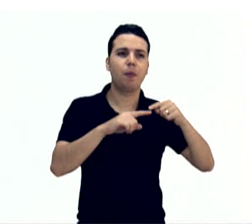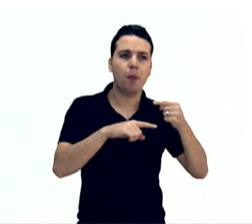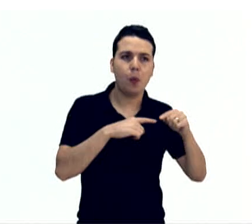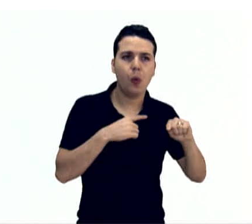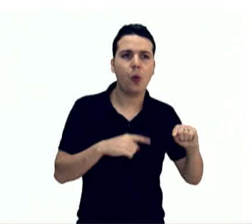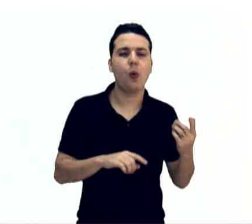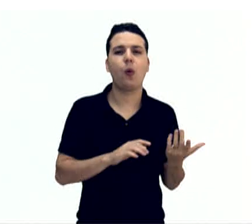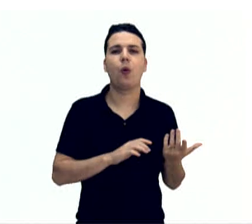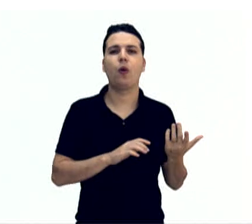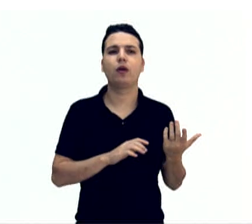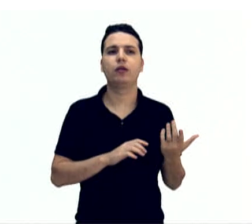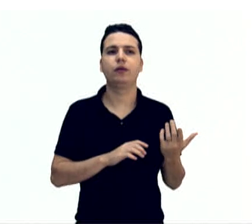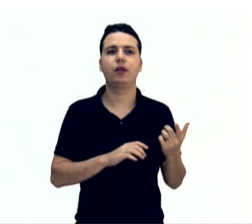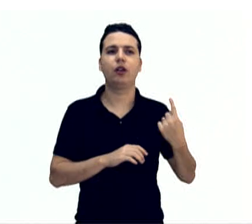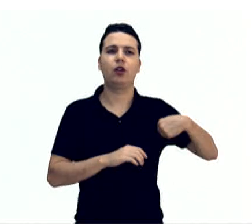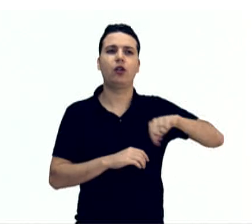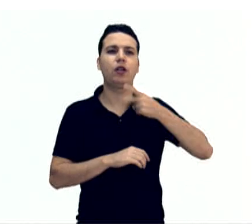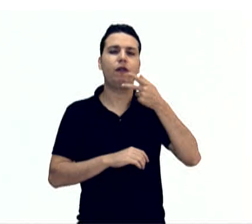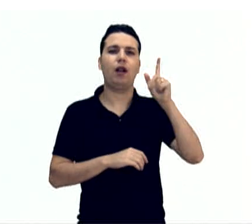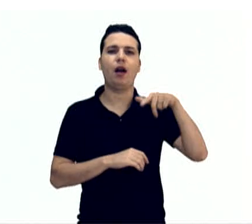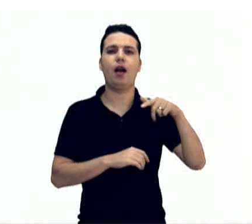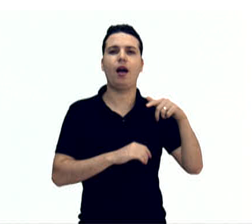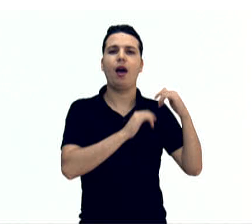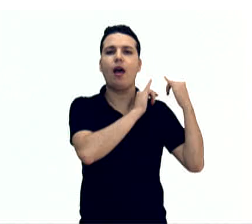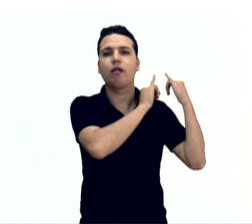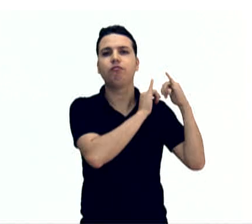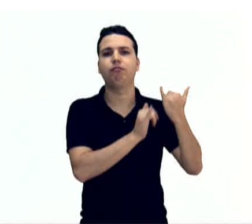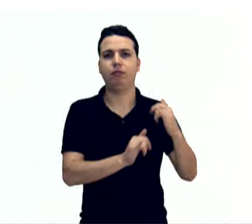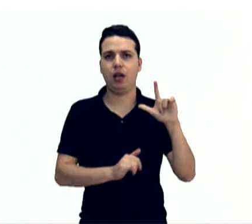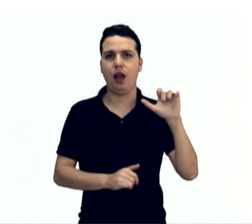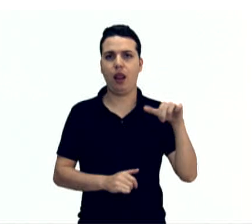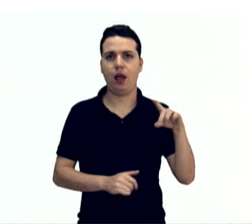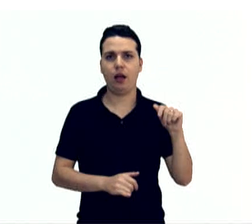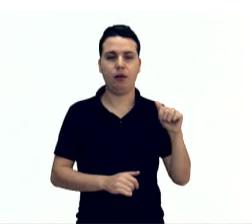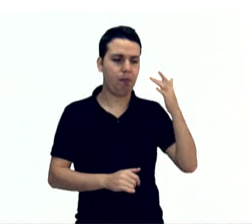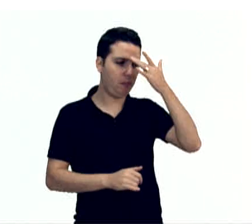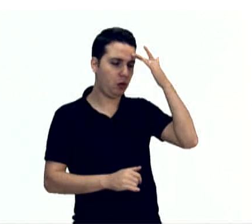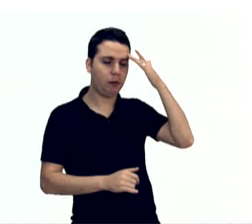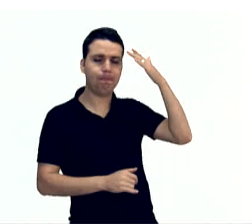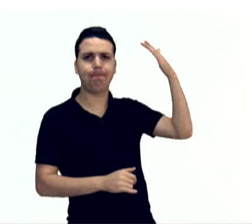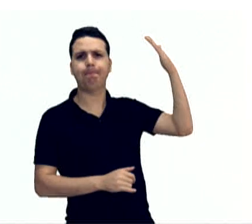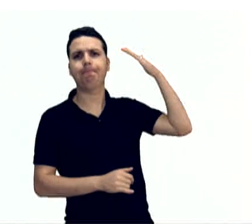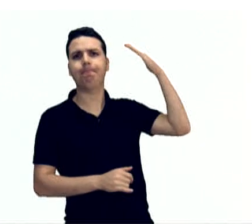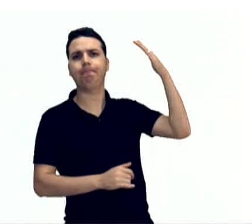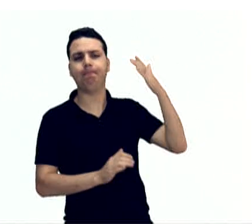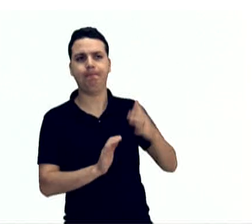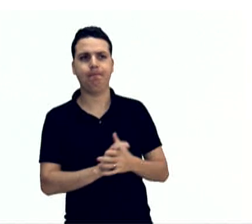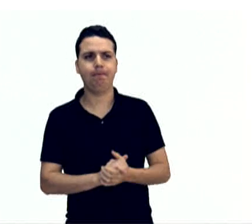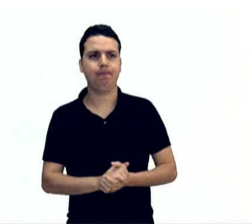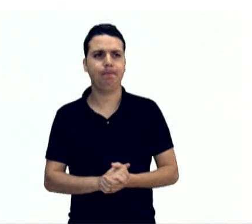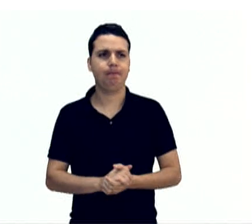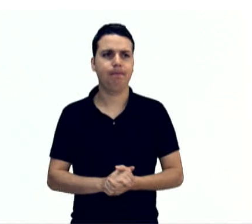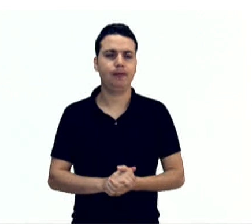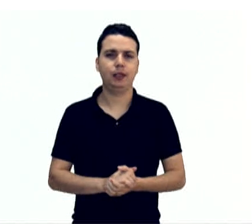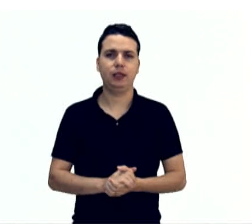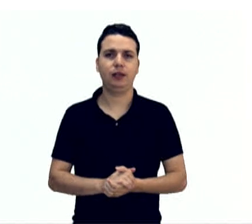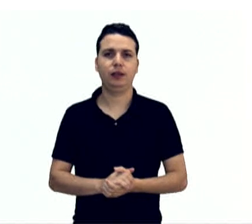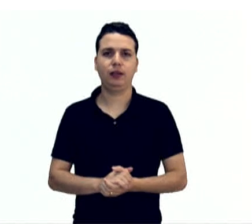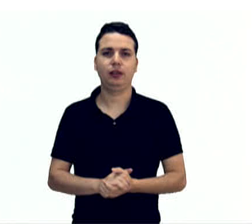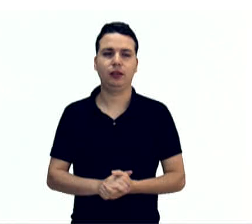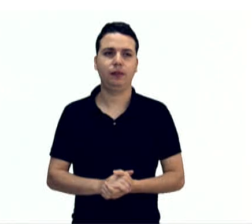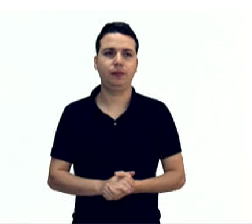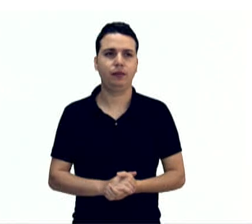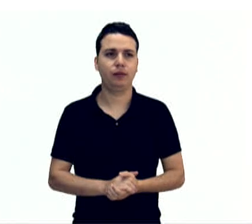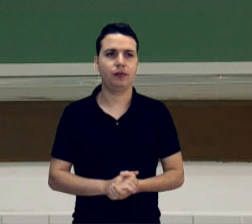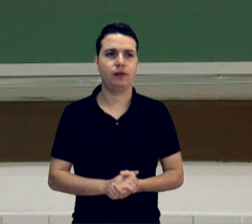né? Que a gente chama lendas, né? Dizem que El Chamamé foi um feliz contrabando. A gente sabe